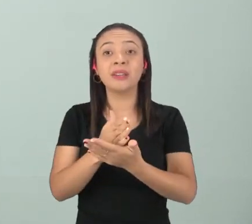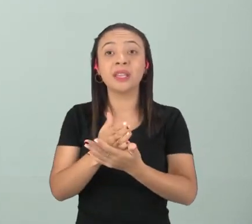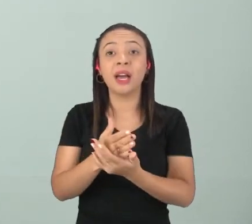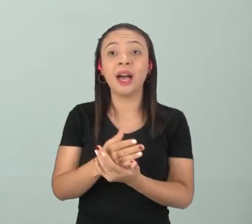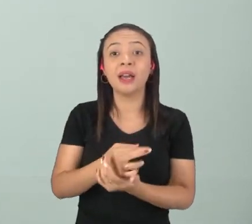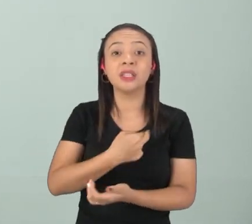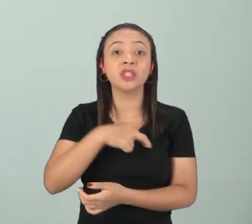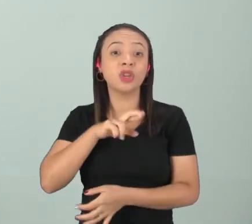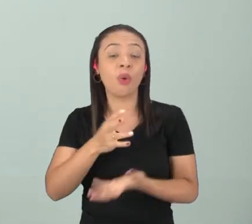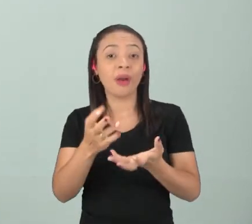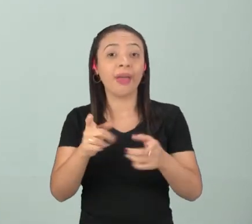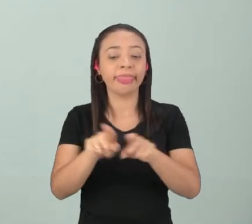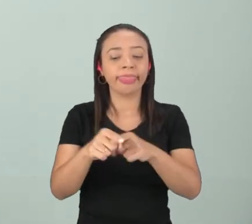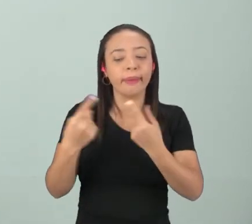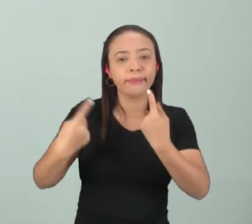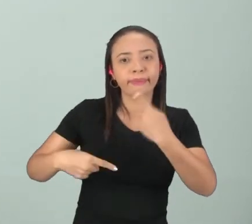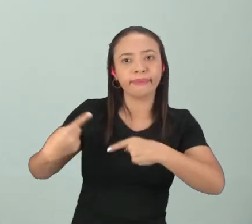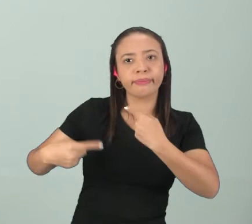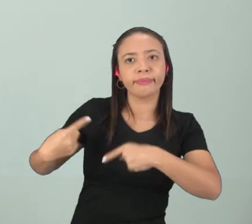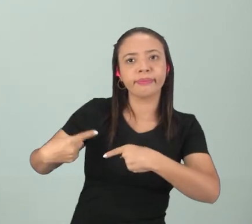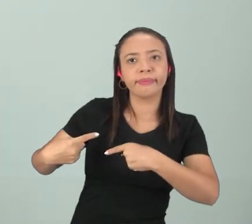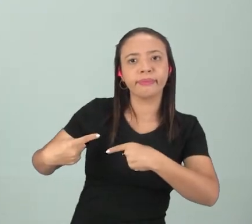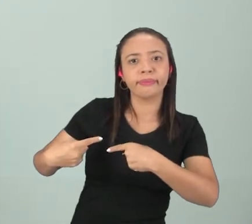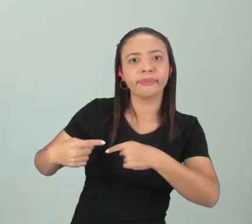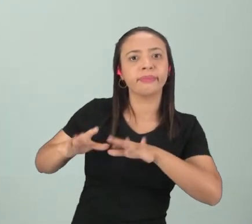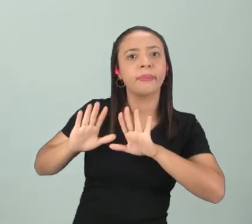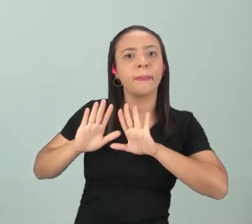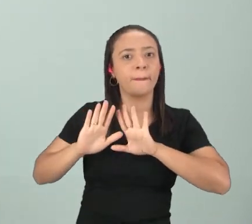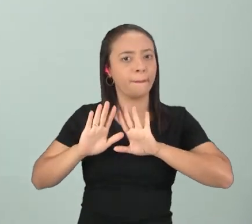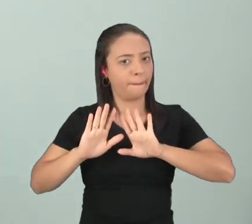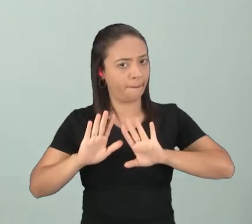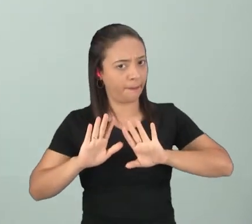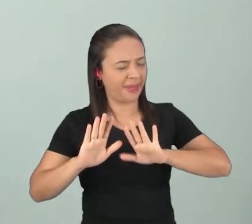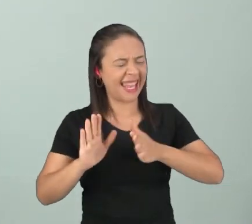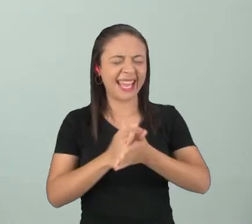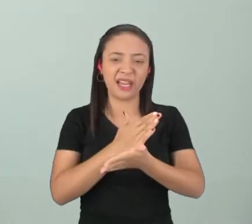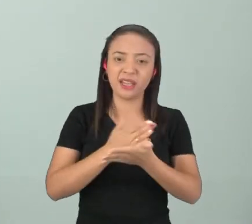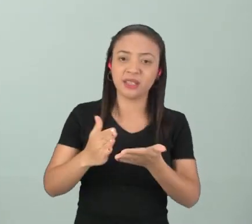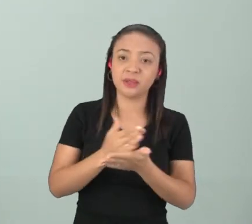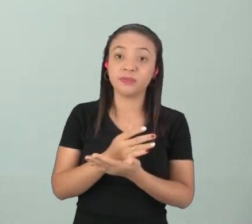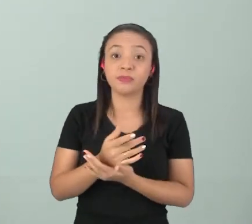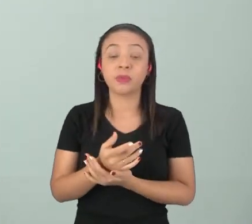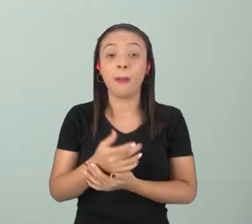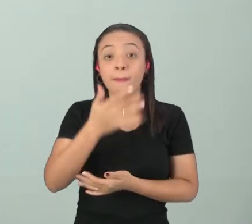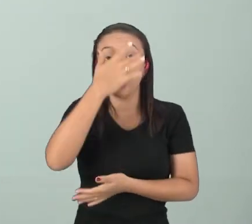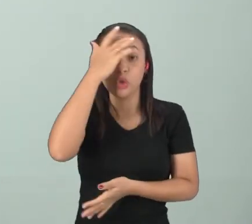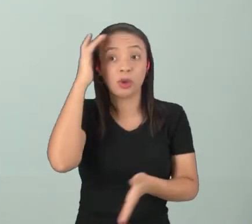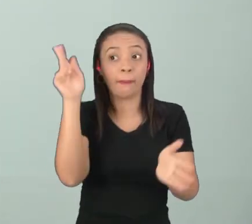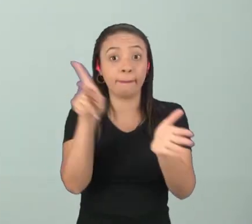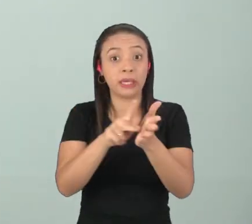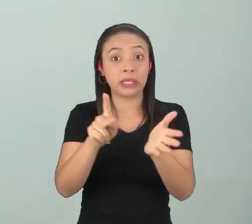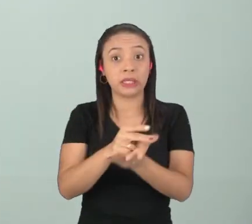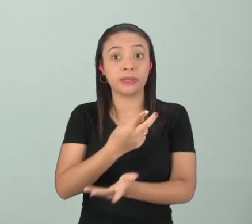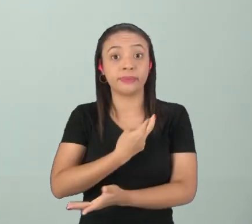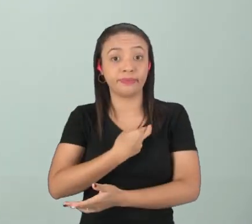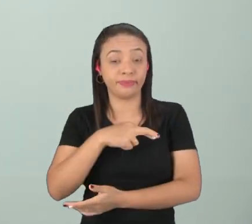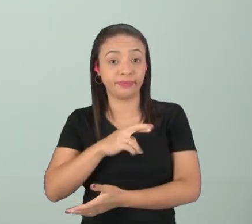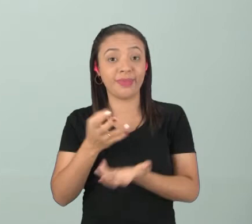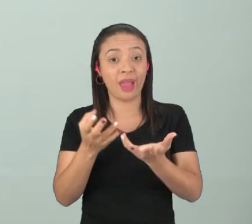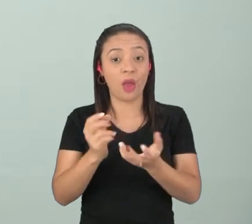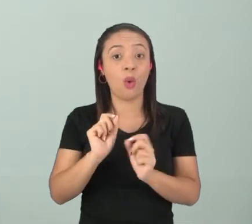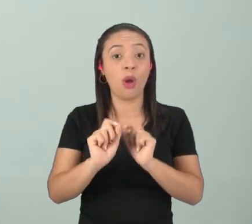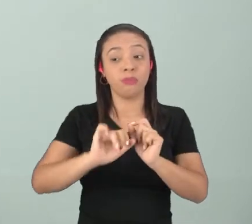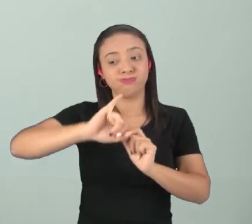da política porque, às vezes a religião, mais uma vez eu digo, certos membros de determinada religião, elas querem se